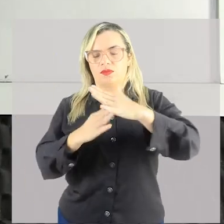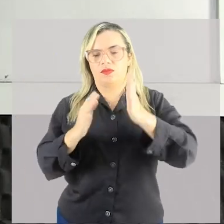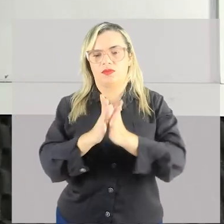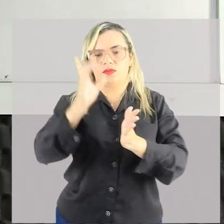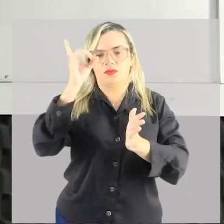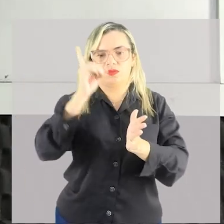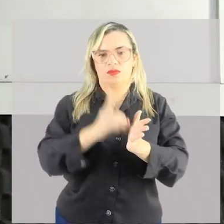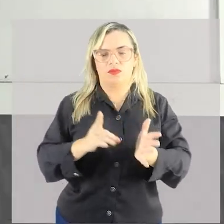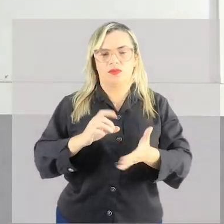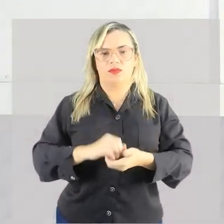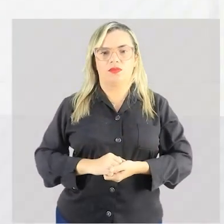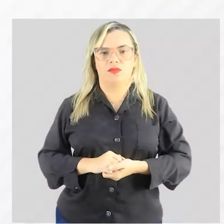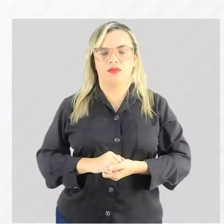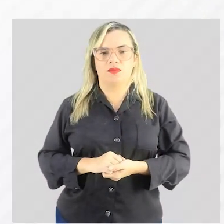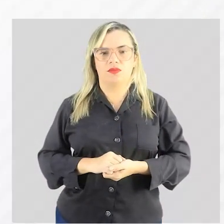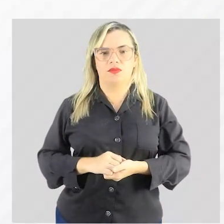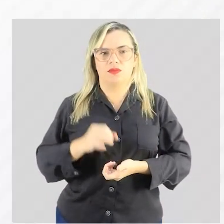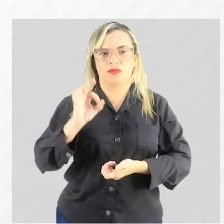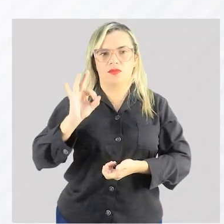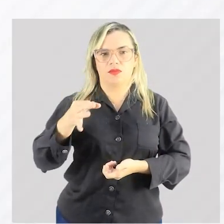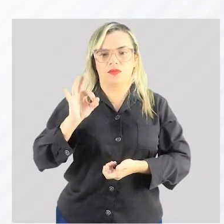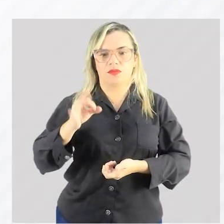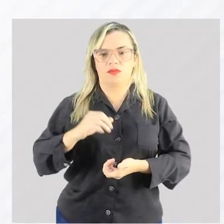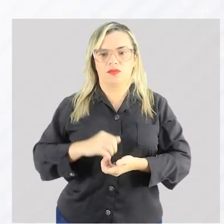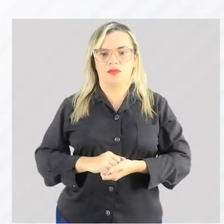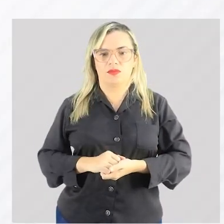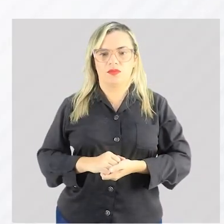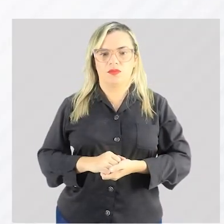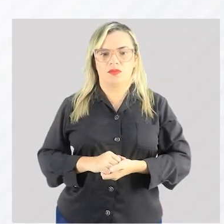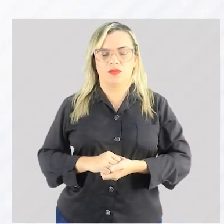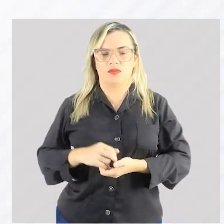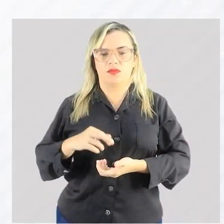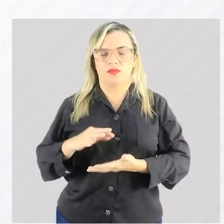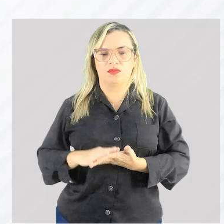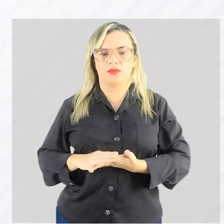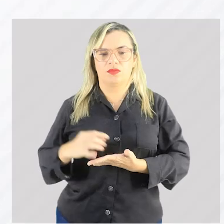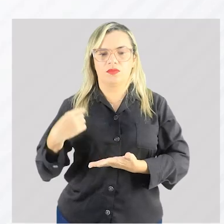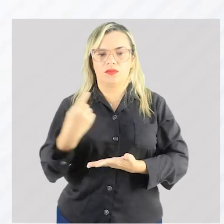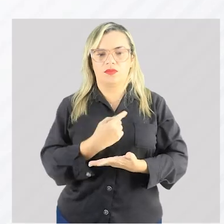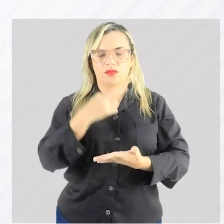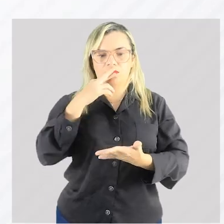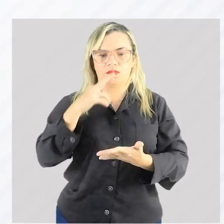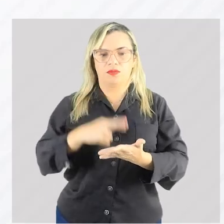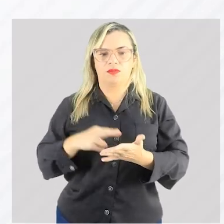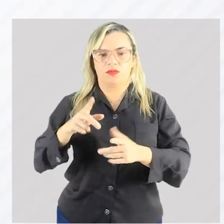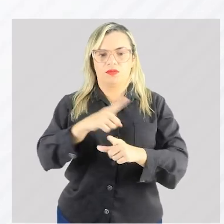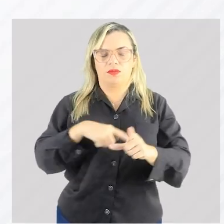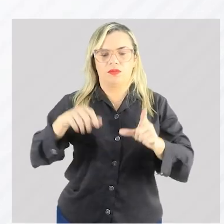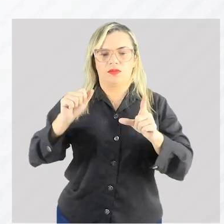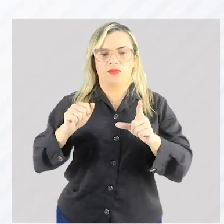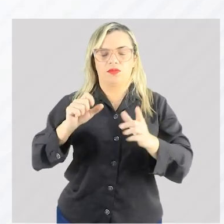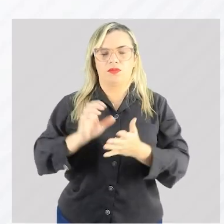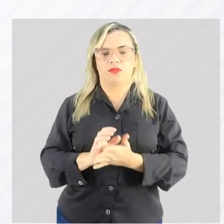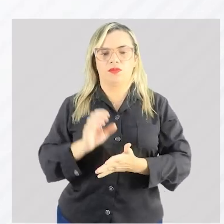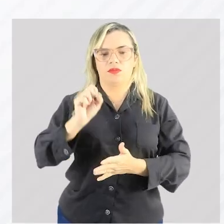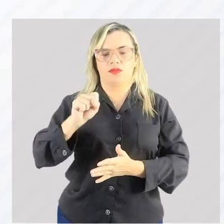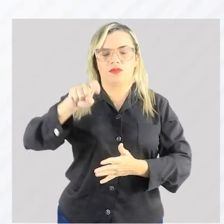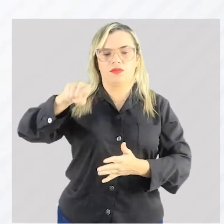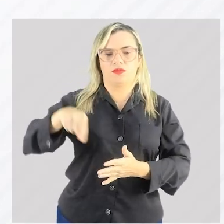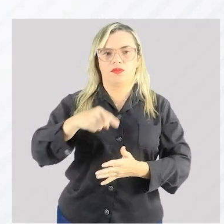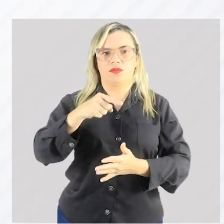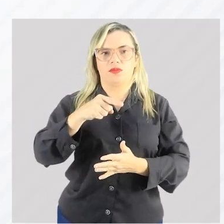maior desconto certinho Então nossa resposta correta aí é a letra A